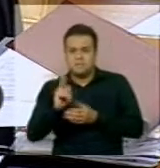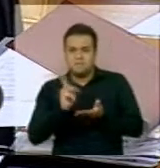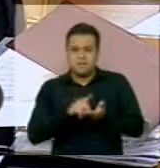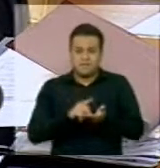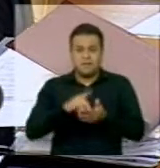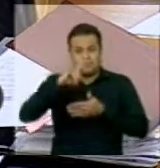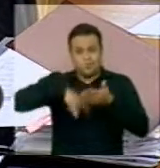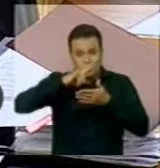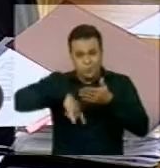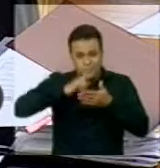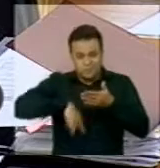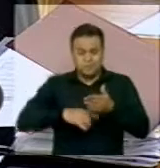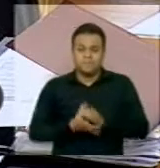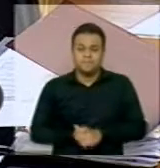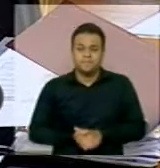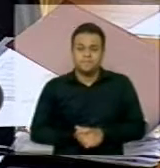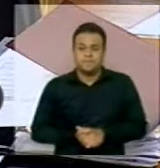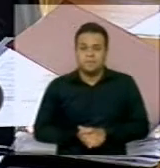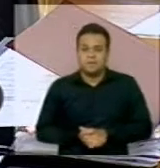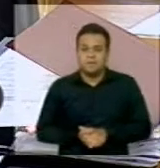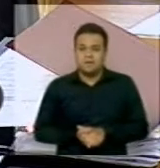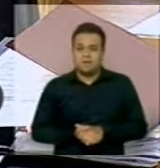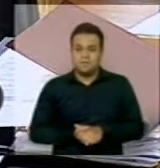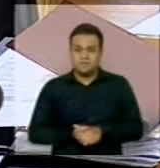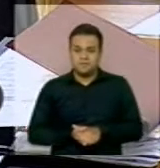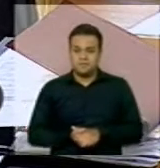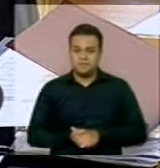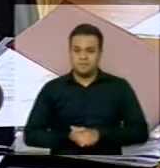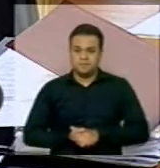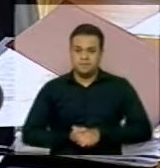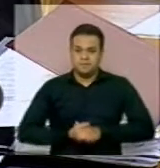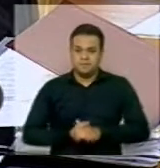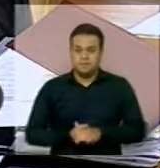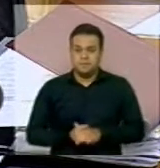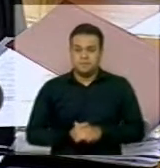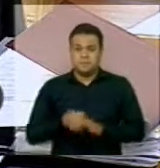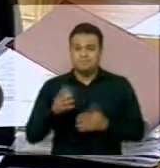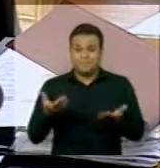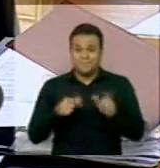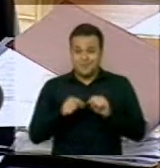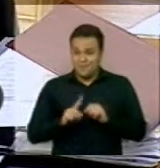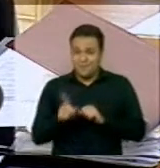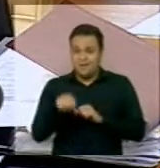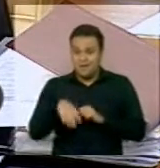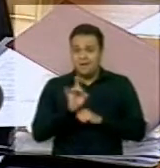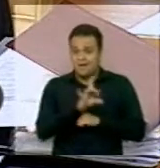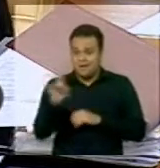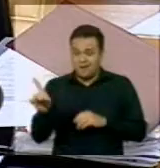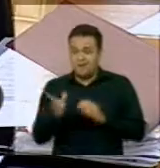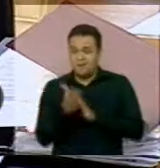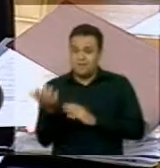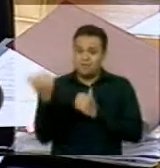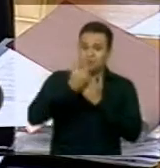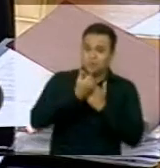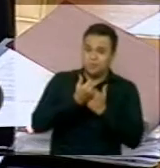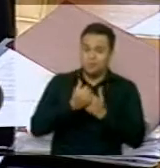salvo esses indícios. E volto a insistir o porquê. Senão, nós estaríamos substituindo cada procedimento de laudo